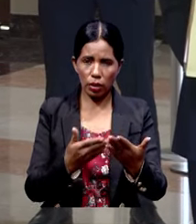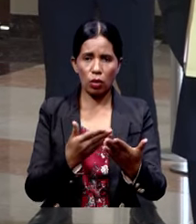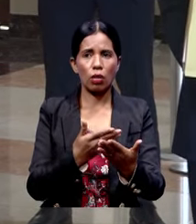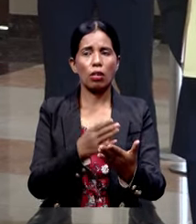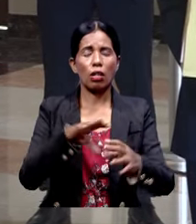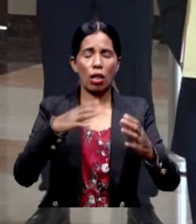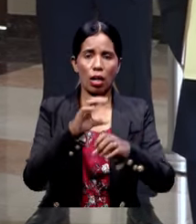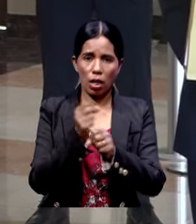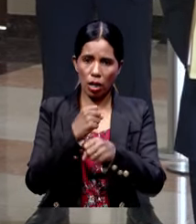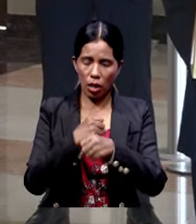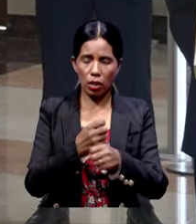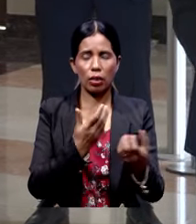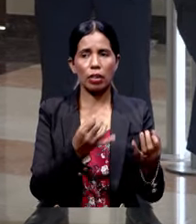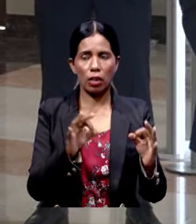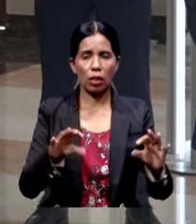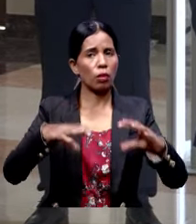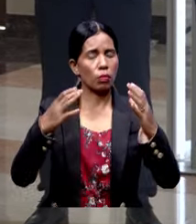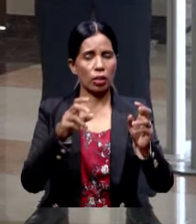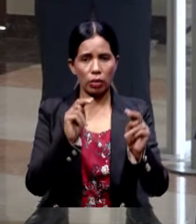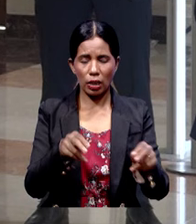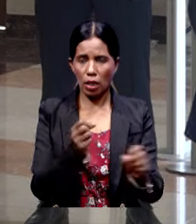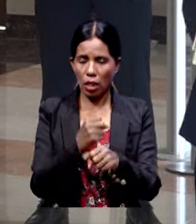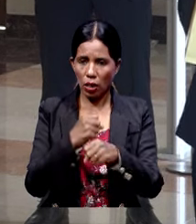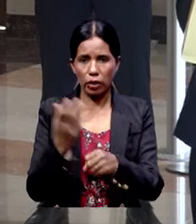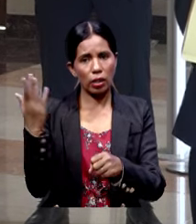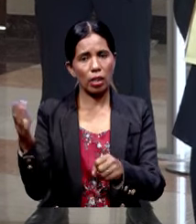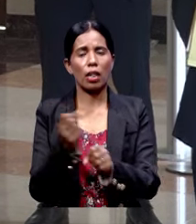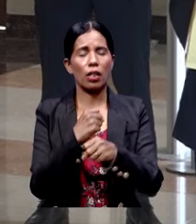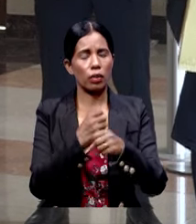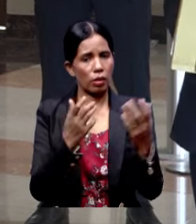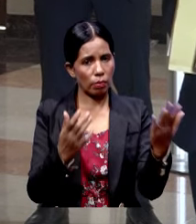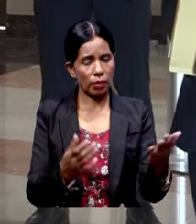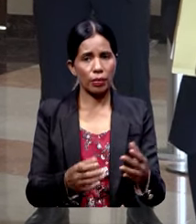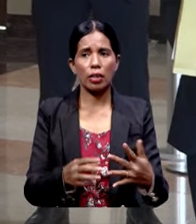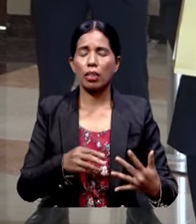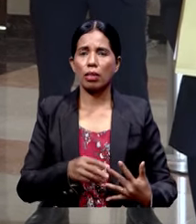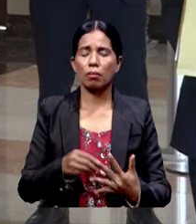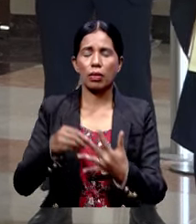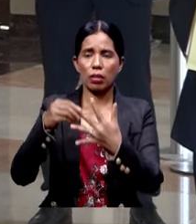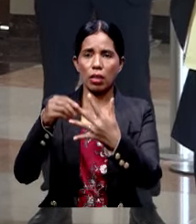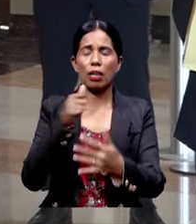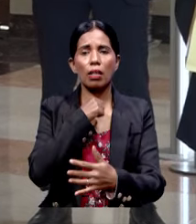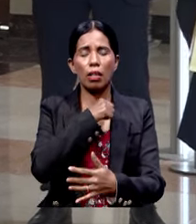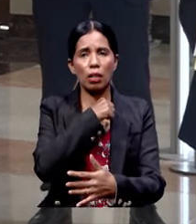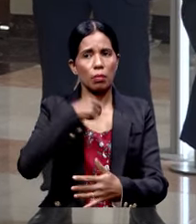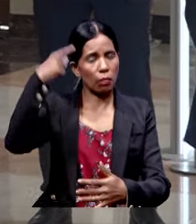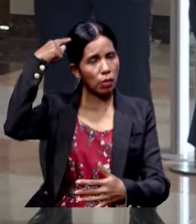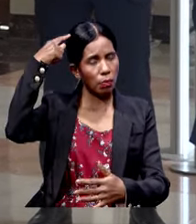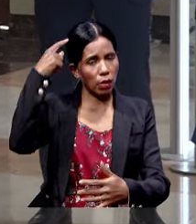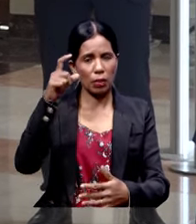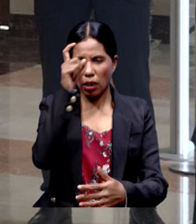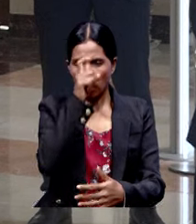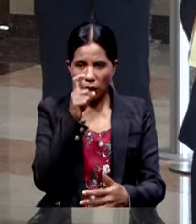Comissão, tem ralo, né? Tem ralo, né? Tem ralo, né? Liu Liu também, Papa, e já lhe deu na